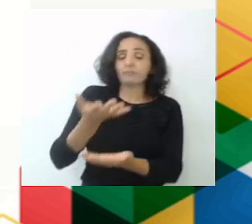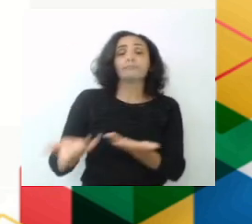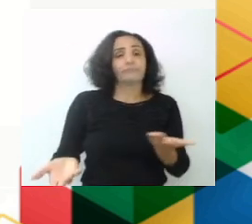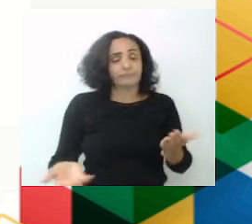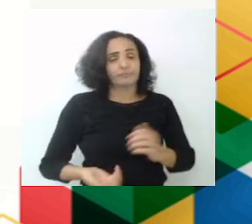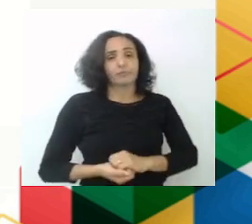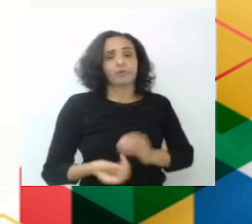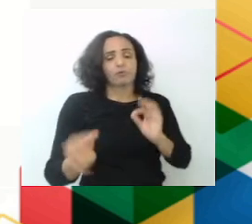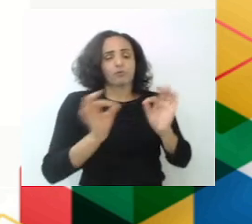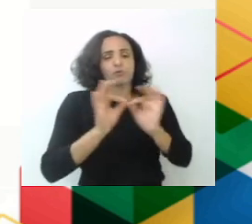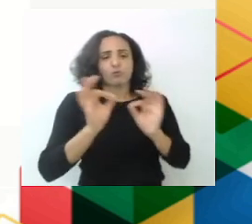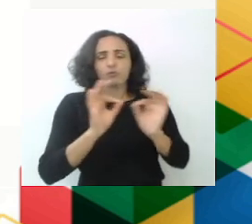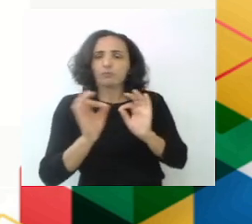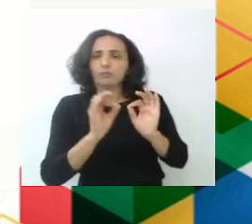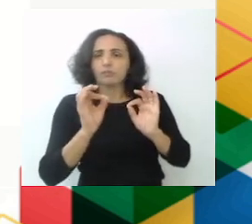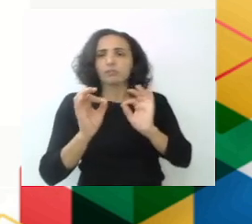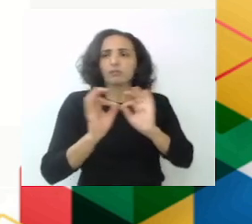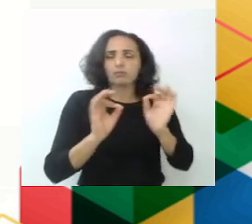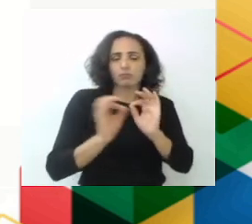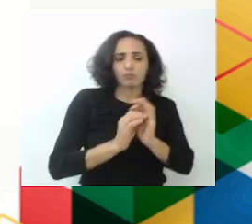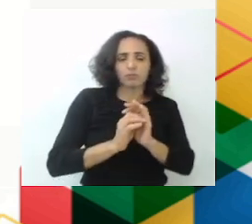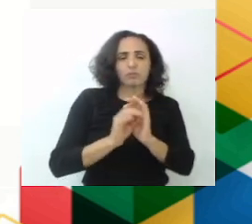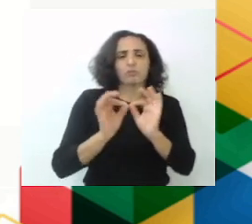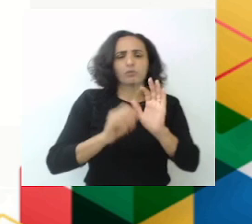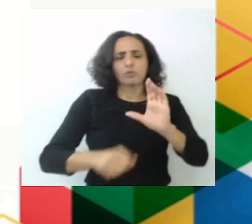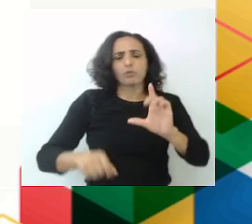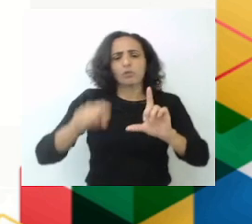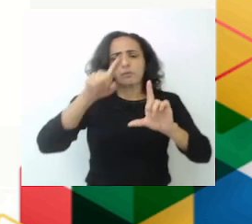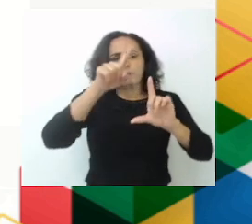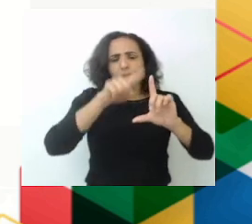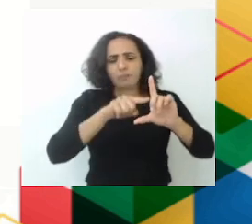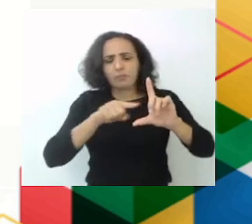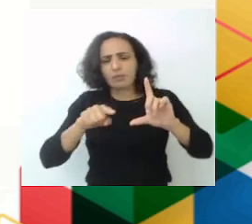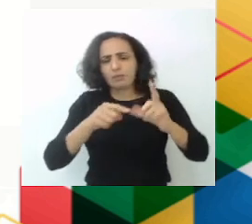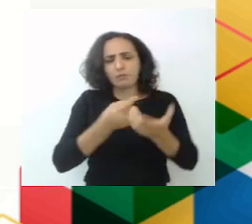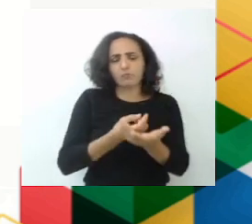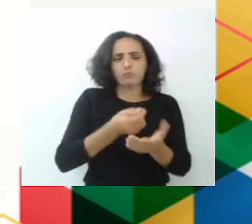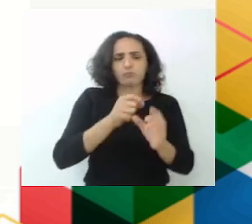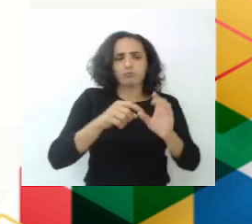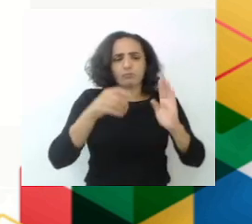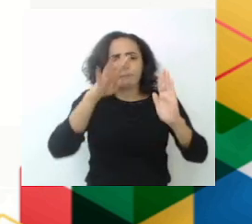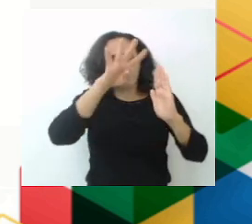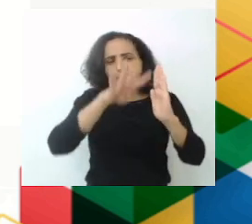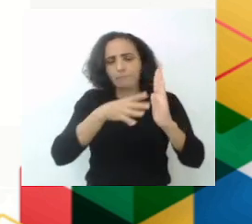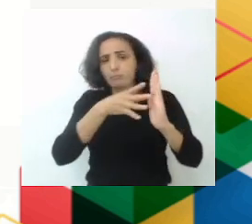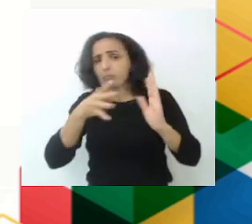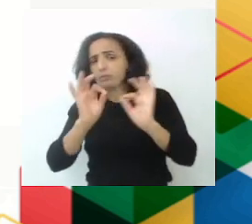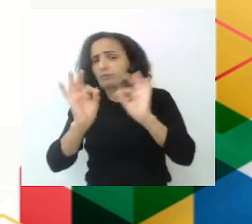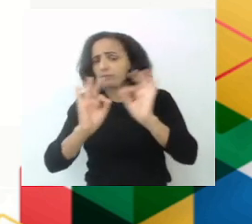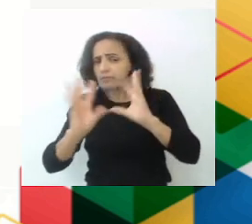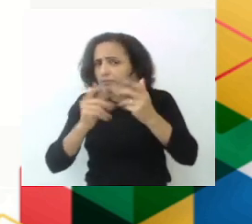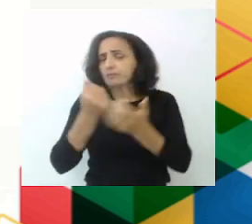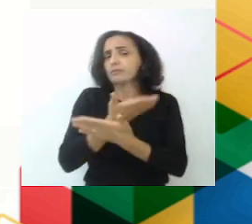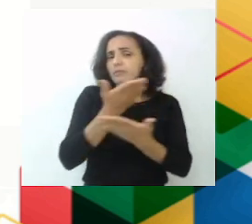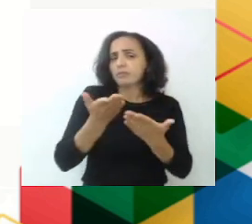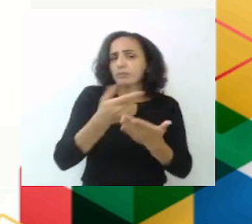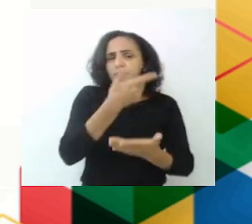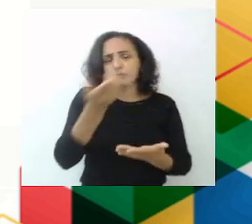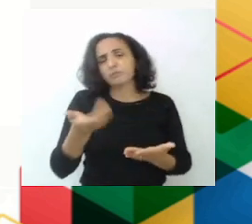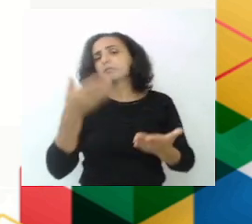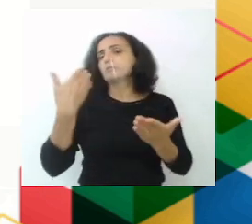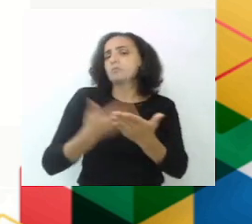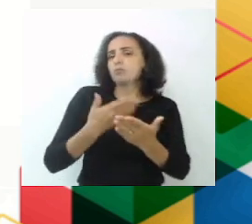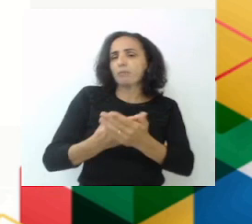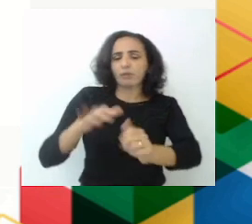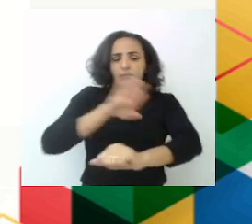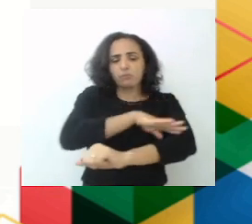gente constrói o gráfico de uma função quadrática. A gente está mostrando aí aplicações, né? Uma aplicação ali na ponte e